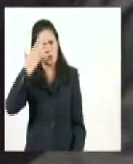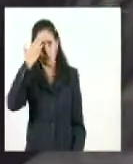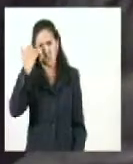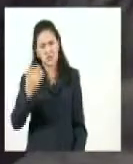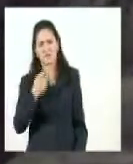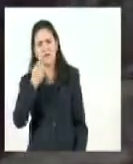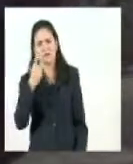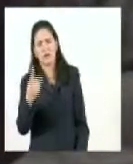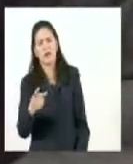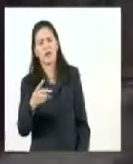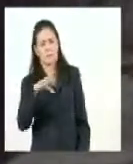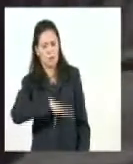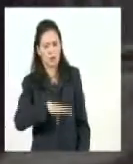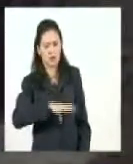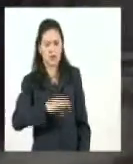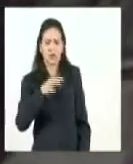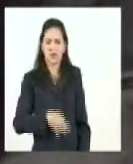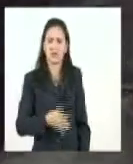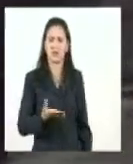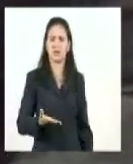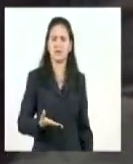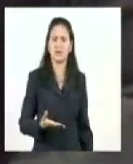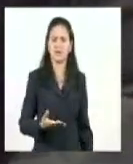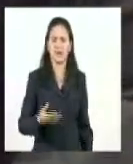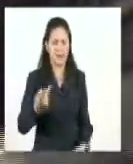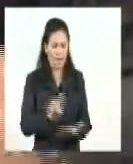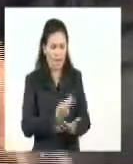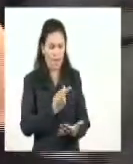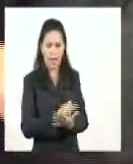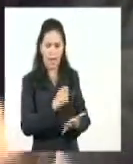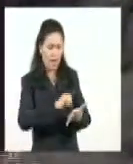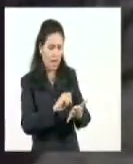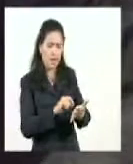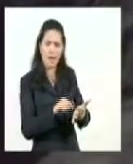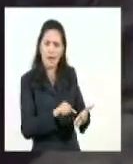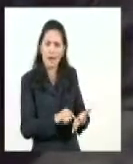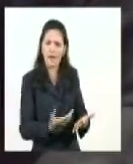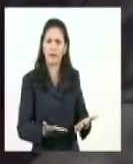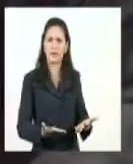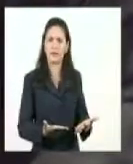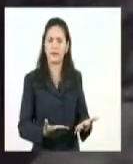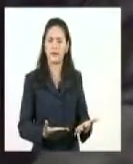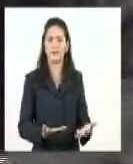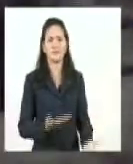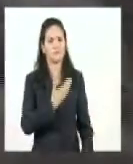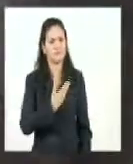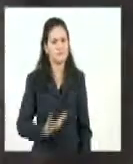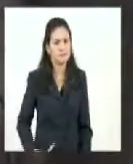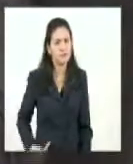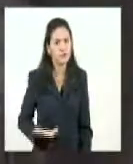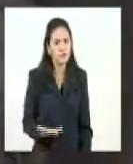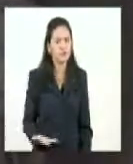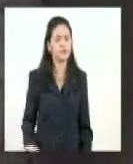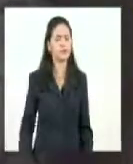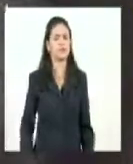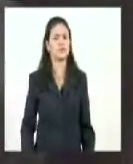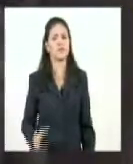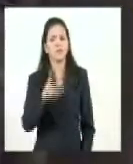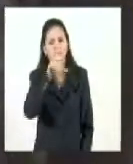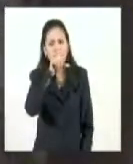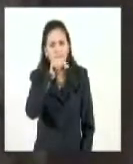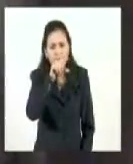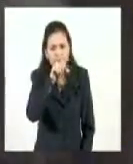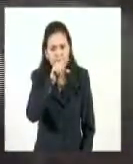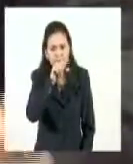erro de pontuação. Que governo é esse? Já viu os esse é o governo do português, Twitter, mas